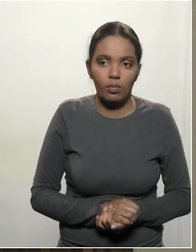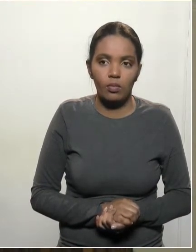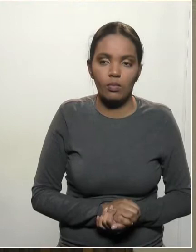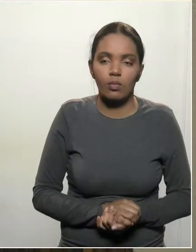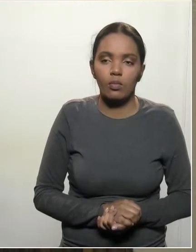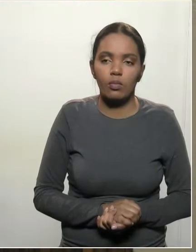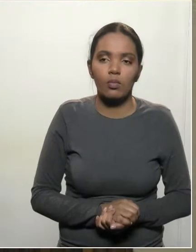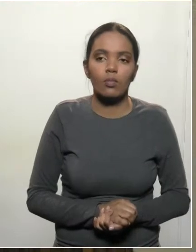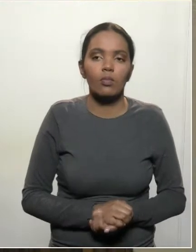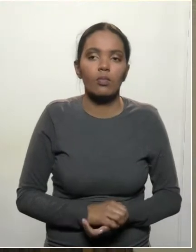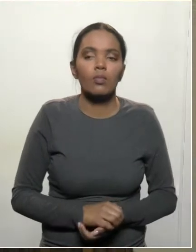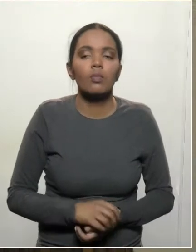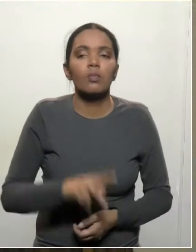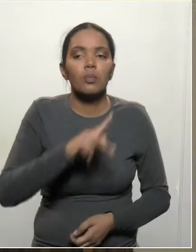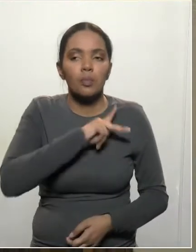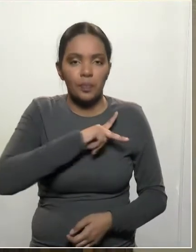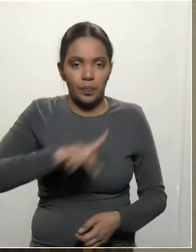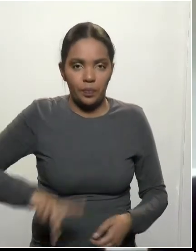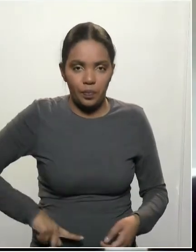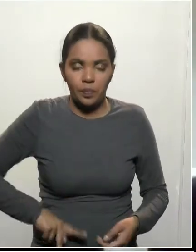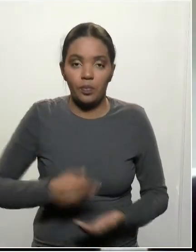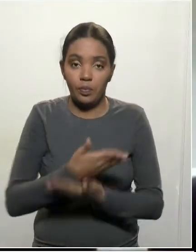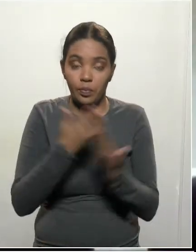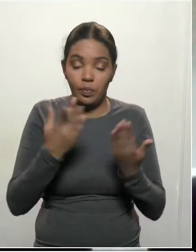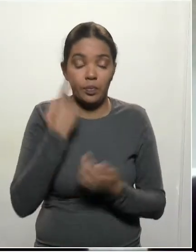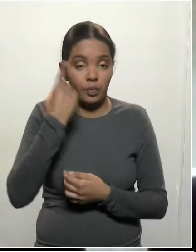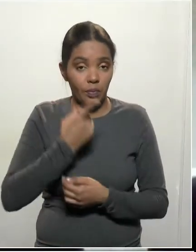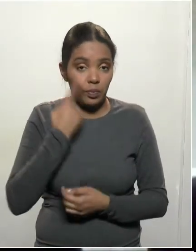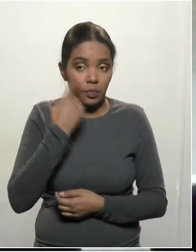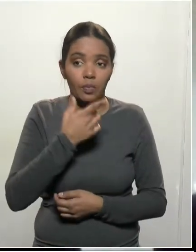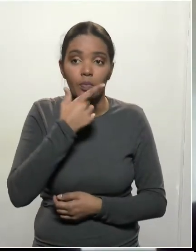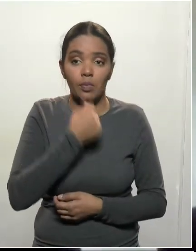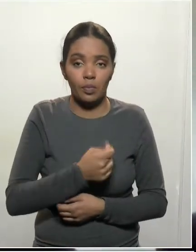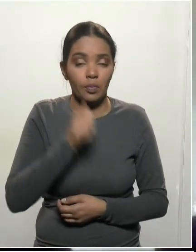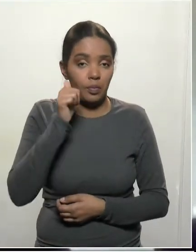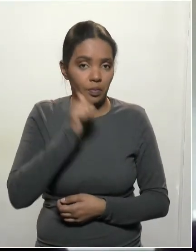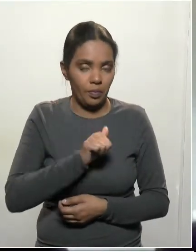Senhor presidente, senhores deputados, senhoras deputadas, quero cumprimentá-los.